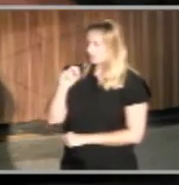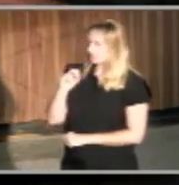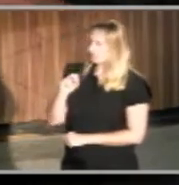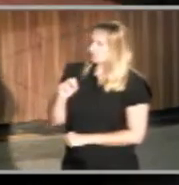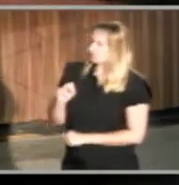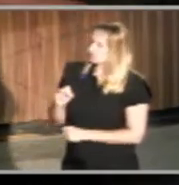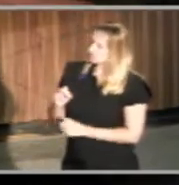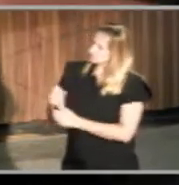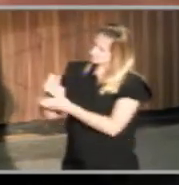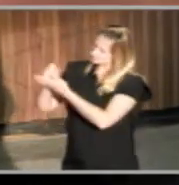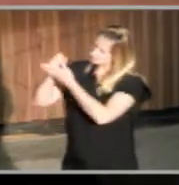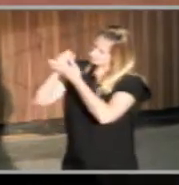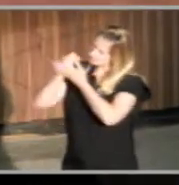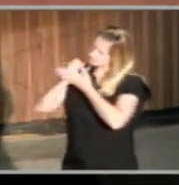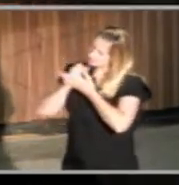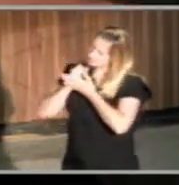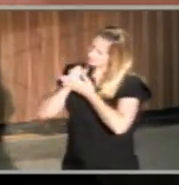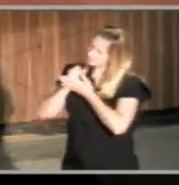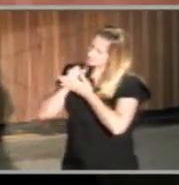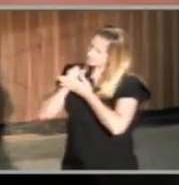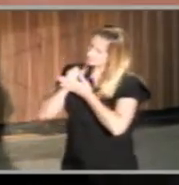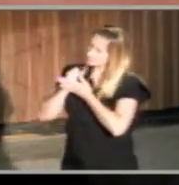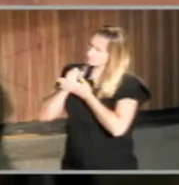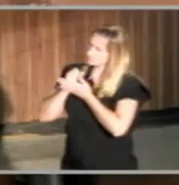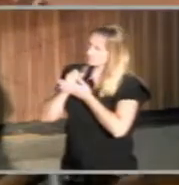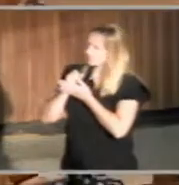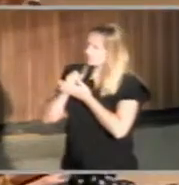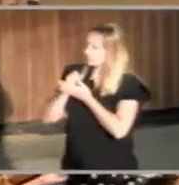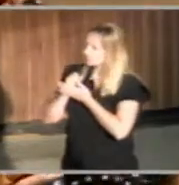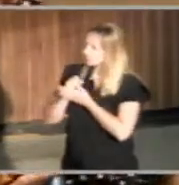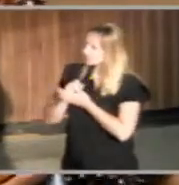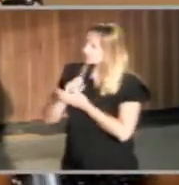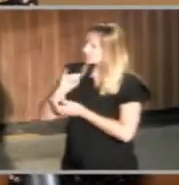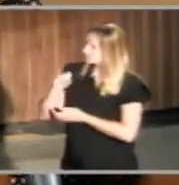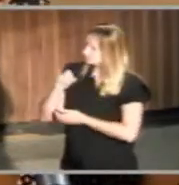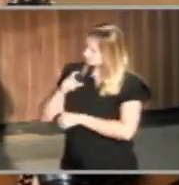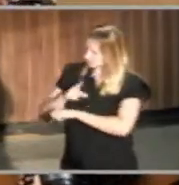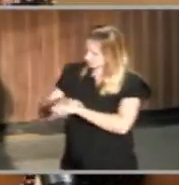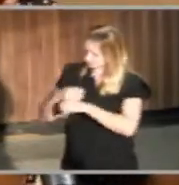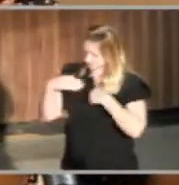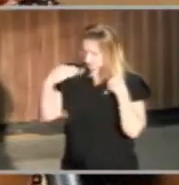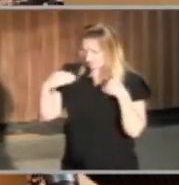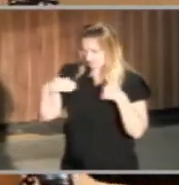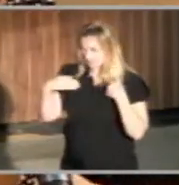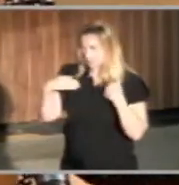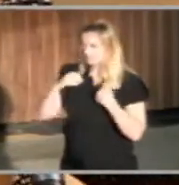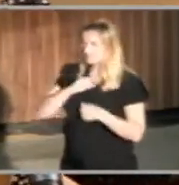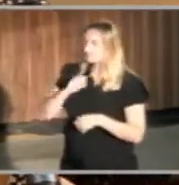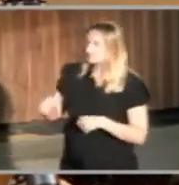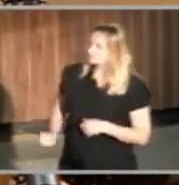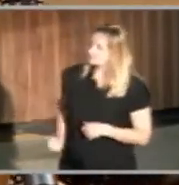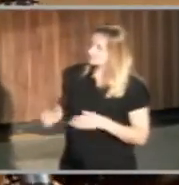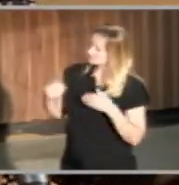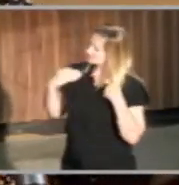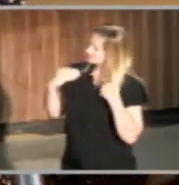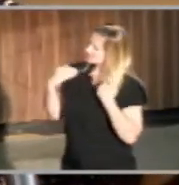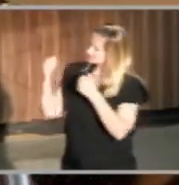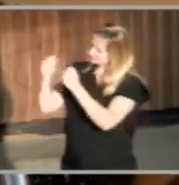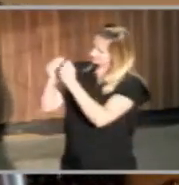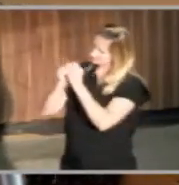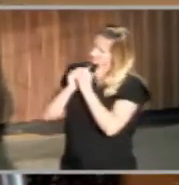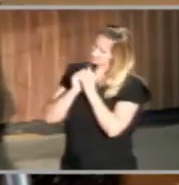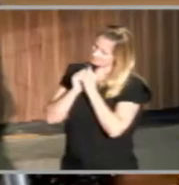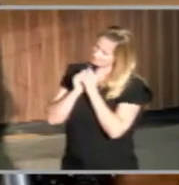carrega no colo, enxuga as nossas lágrimas. Se é tempo de alegria, o Senhor se alegra conosco